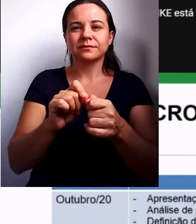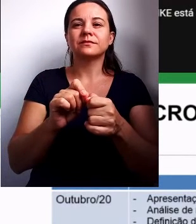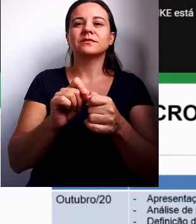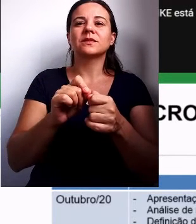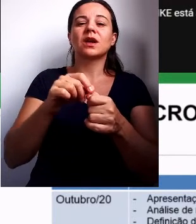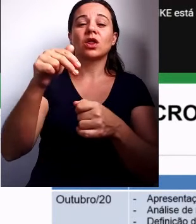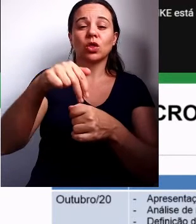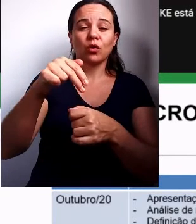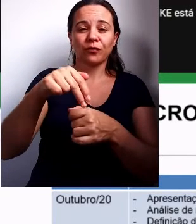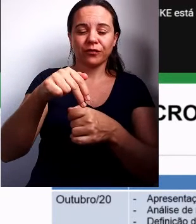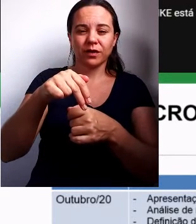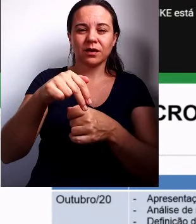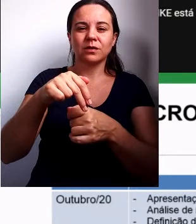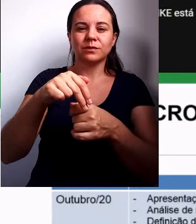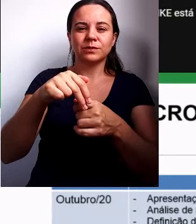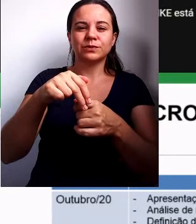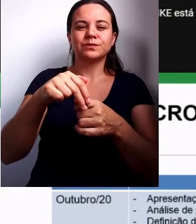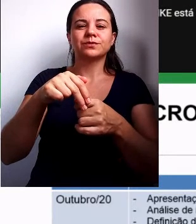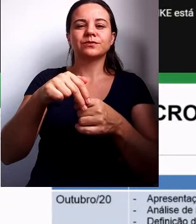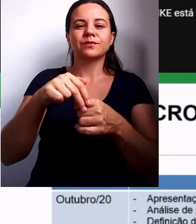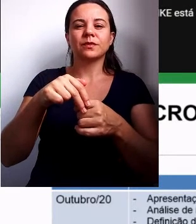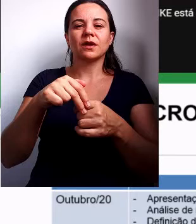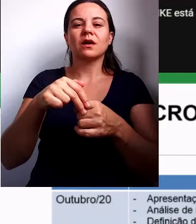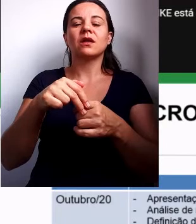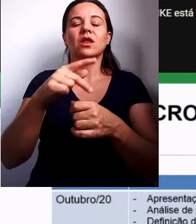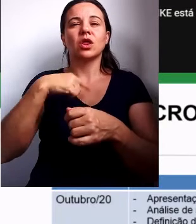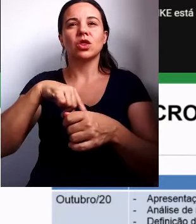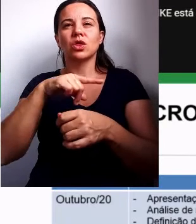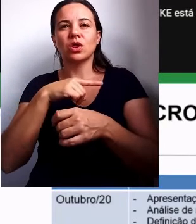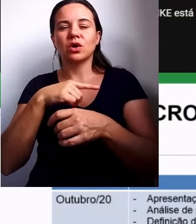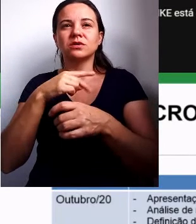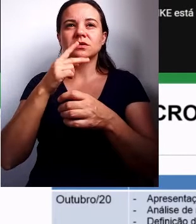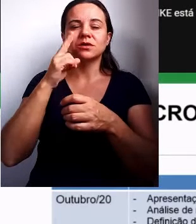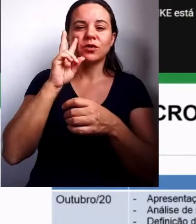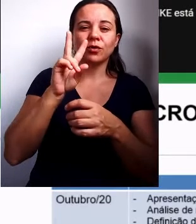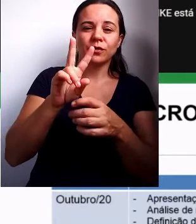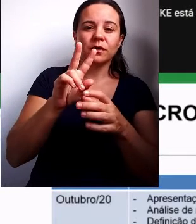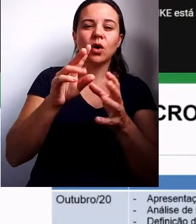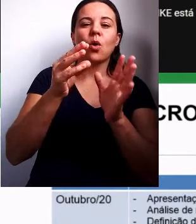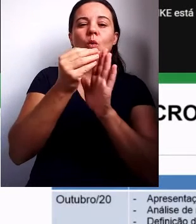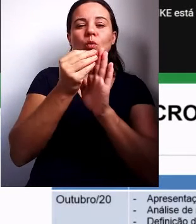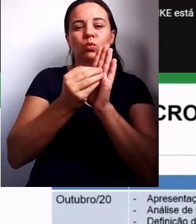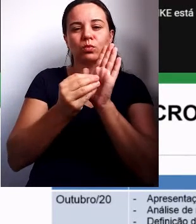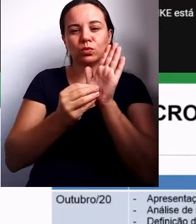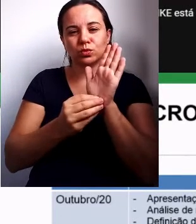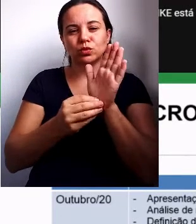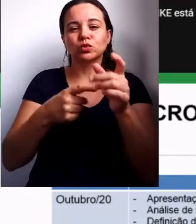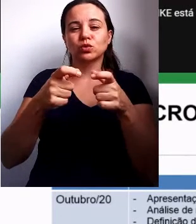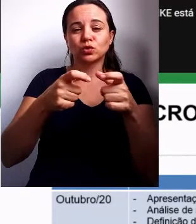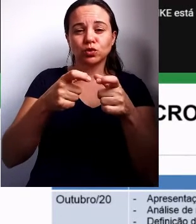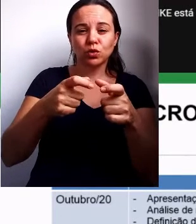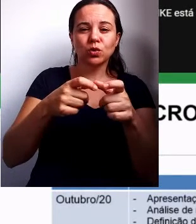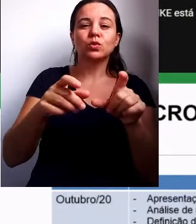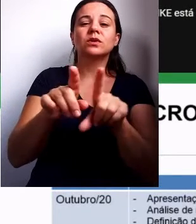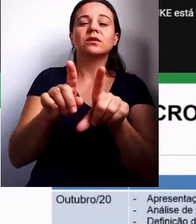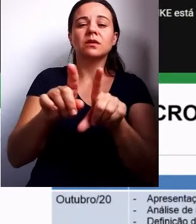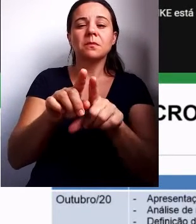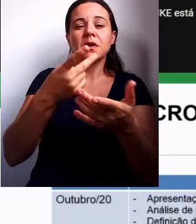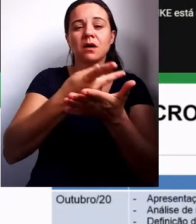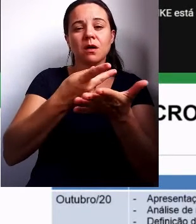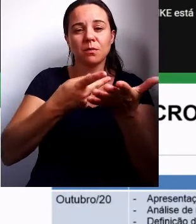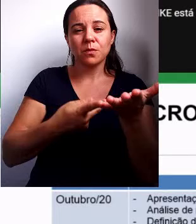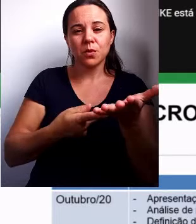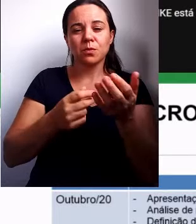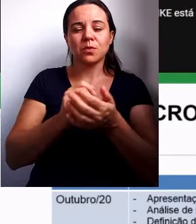então, foi definido o conteúdo do jogo, com a orientação da professora da disciplina, né? E também foi desenvolvida a implantação